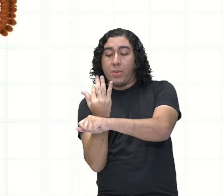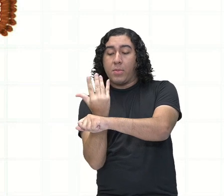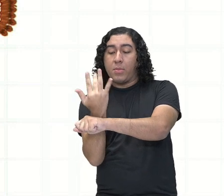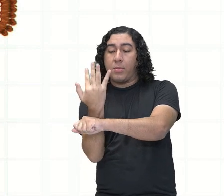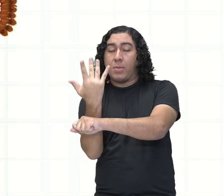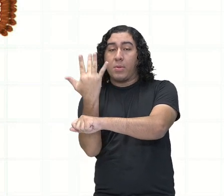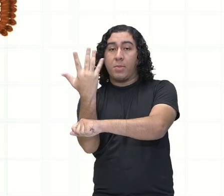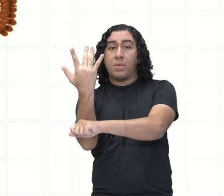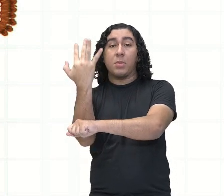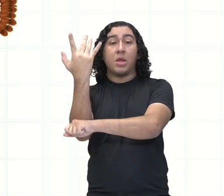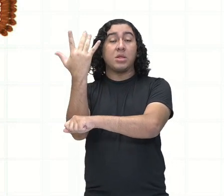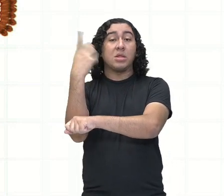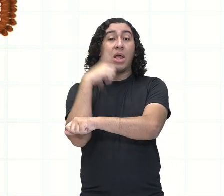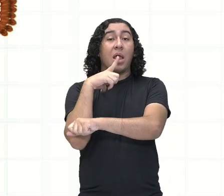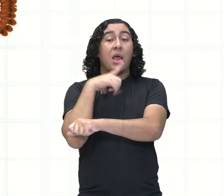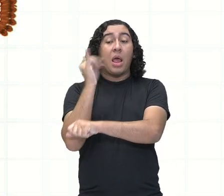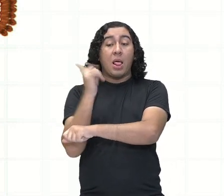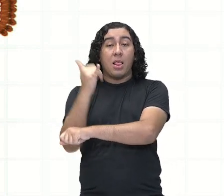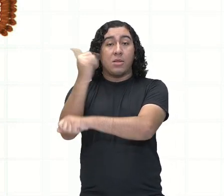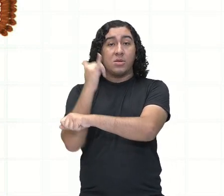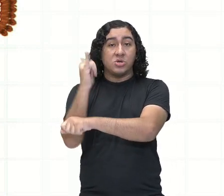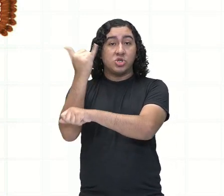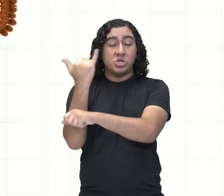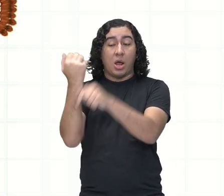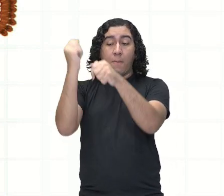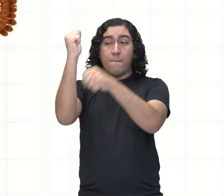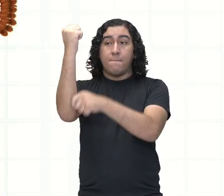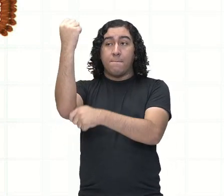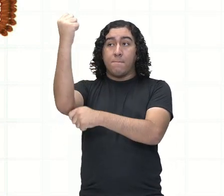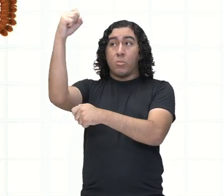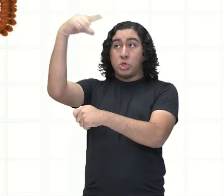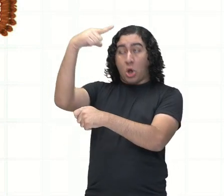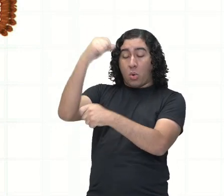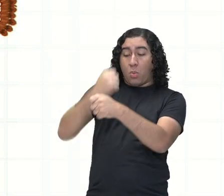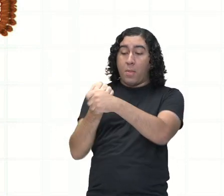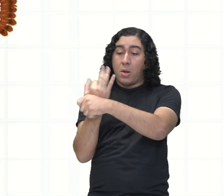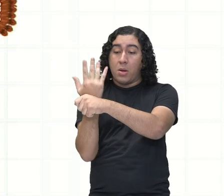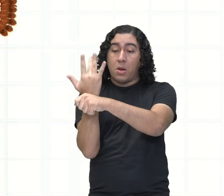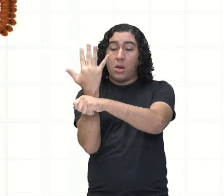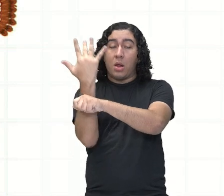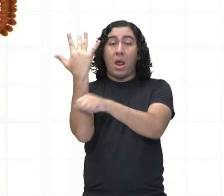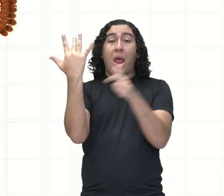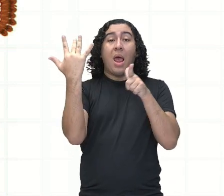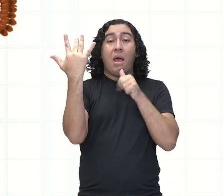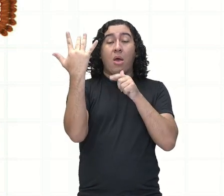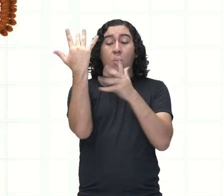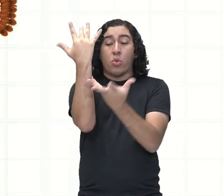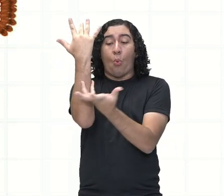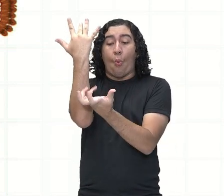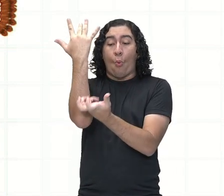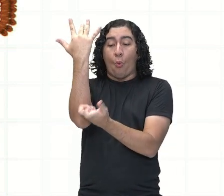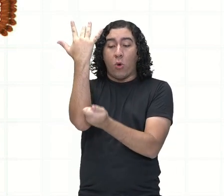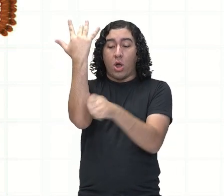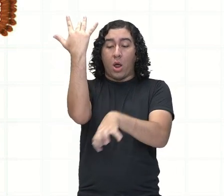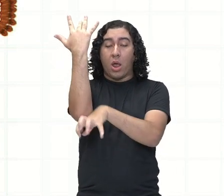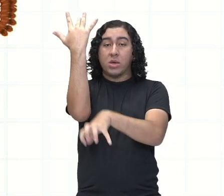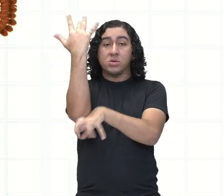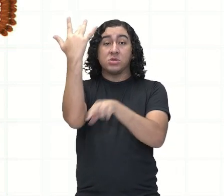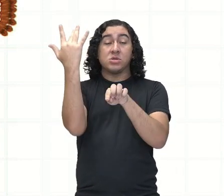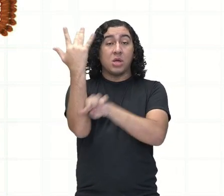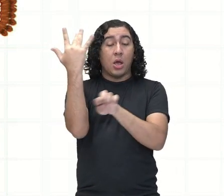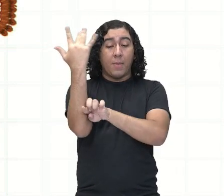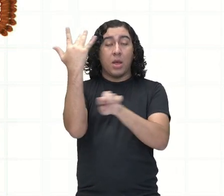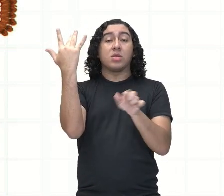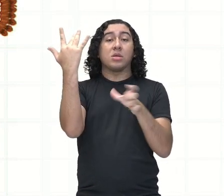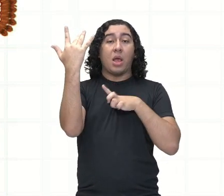compostos de energia luminosa, juntamente com a água que vai ser puxada do solo, juntamente com o CO2